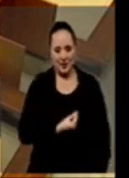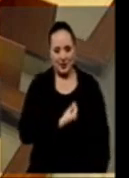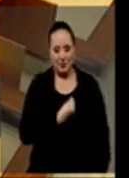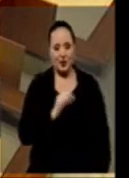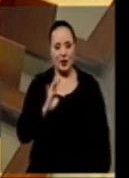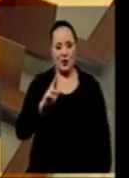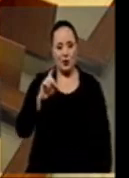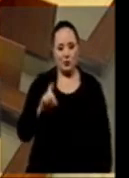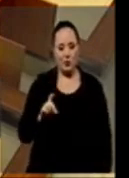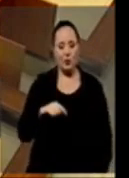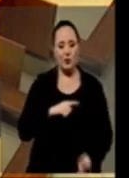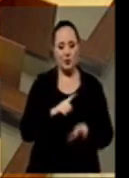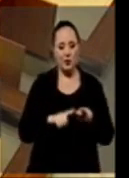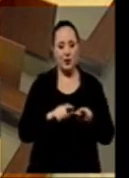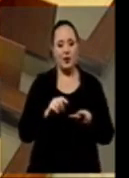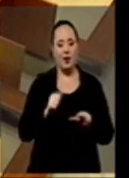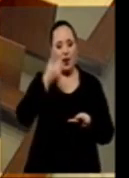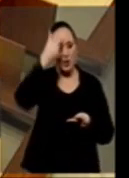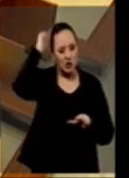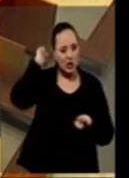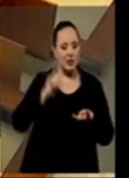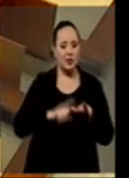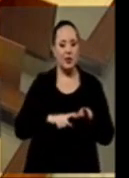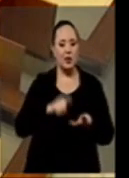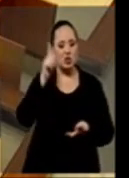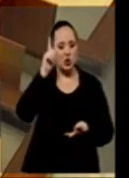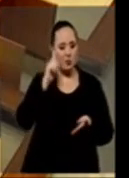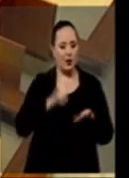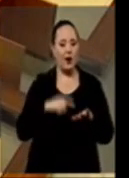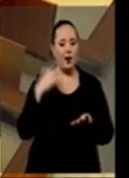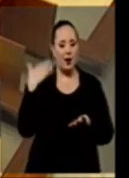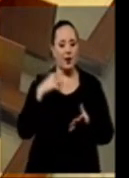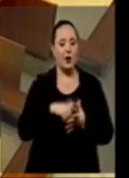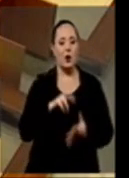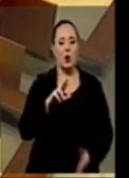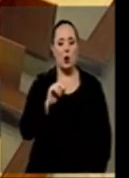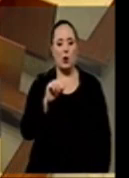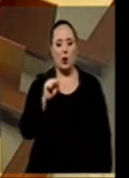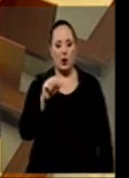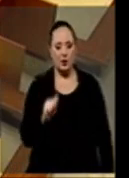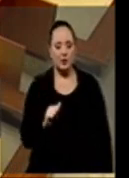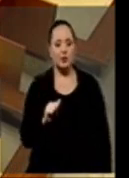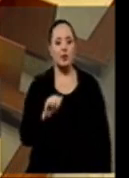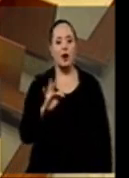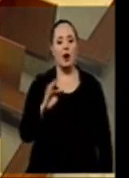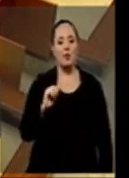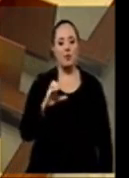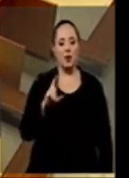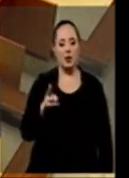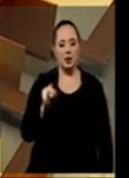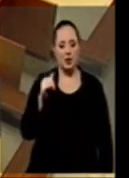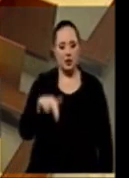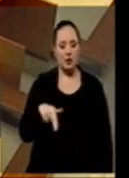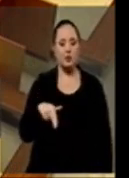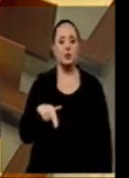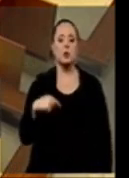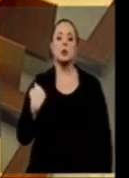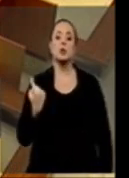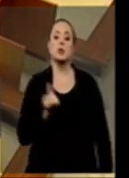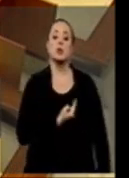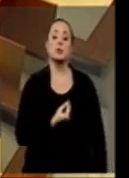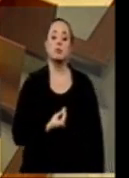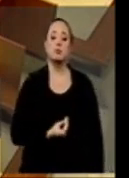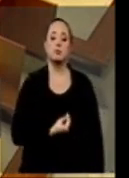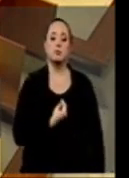fogo alexandre marinis da cara ministra rosa ministro joaquim estamos